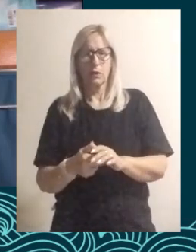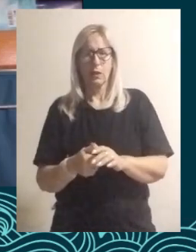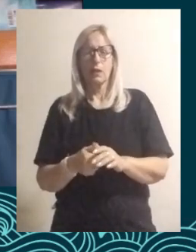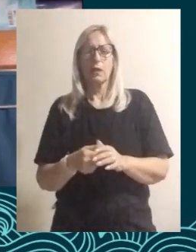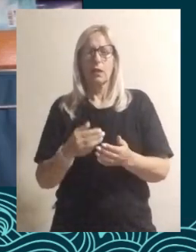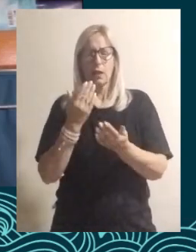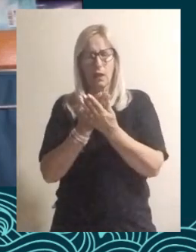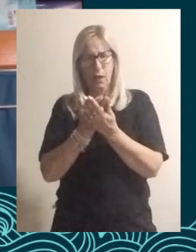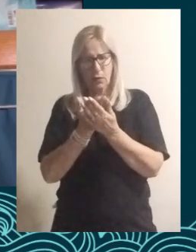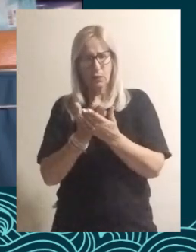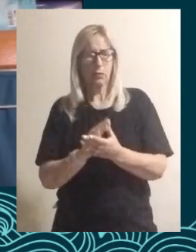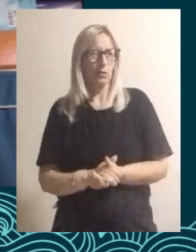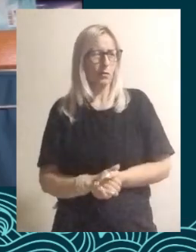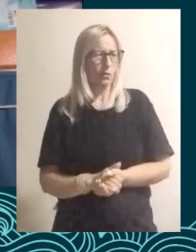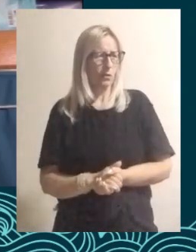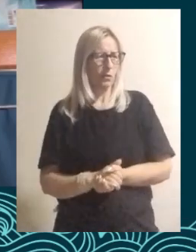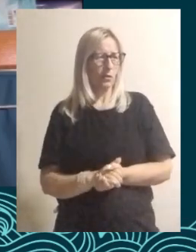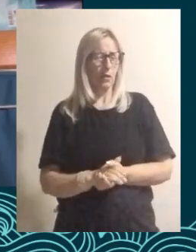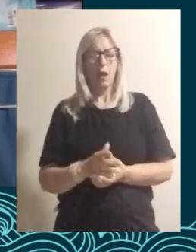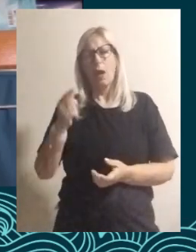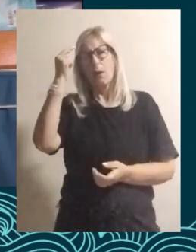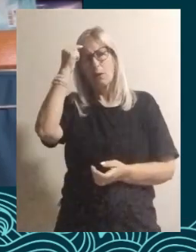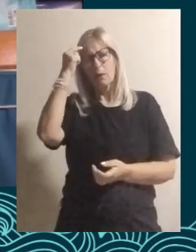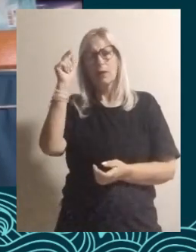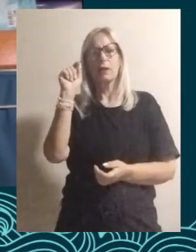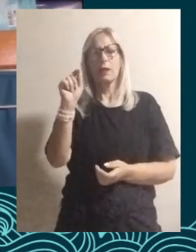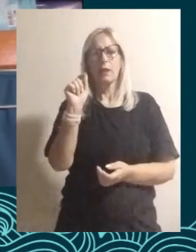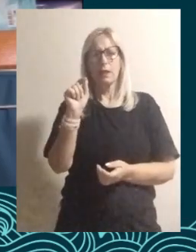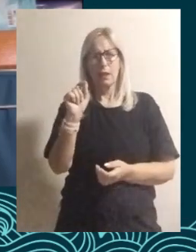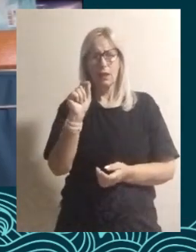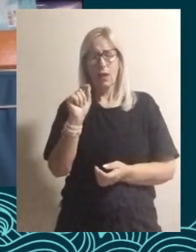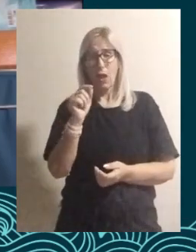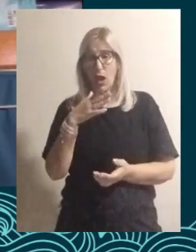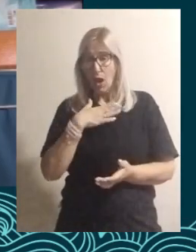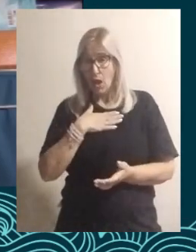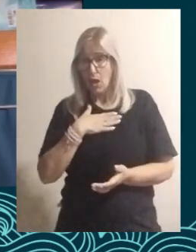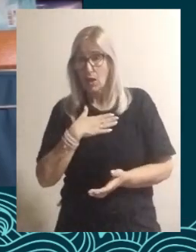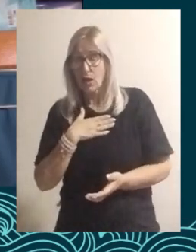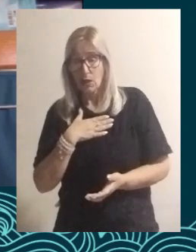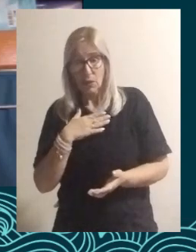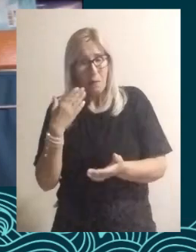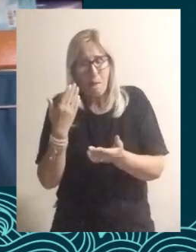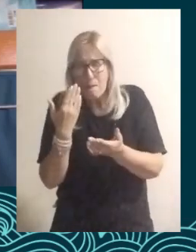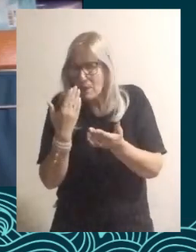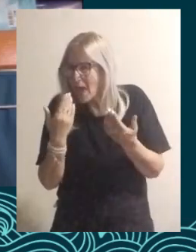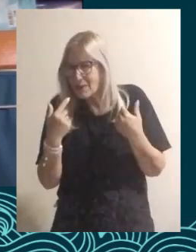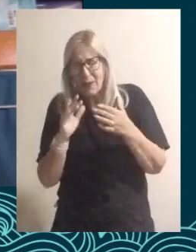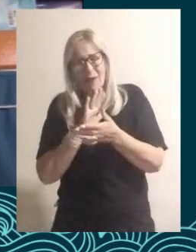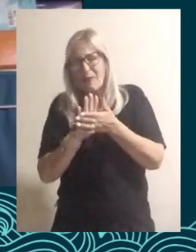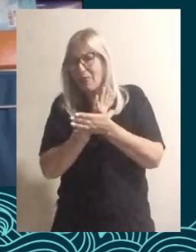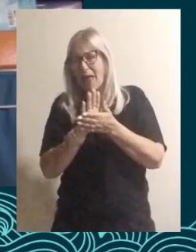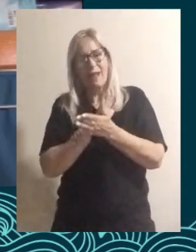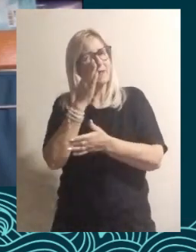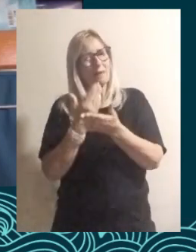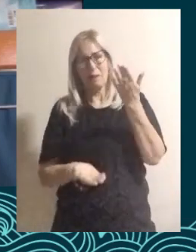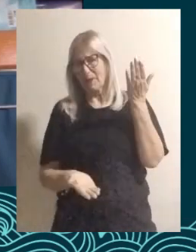por mais algum tempo recebendo essa bolsa do governo francês. E eu pensei, eu acho que eu estou no momento da vida onde eu tenho menos a